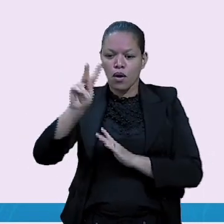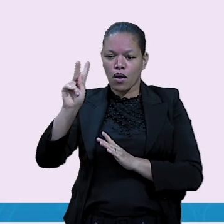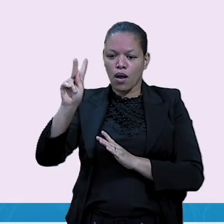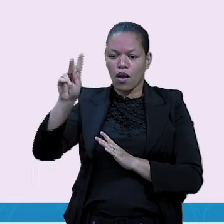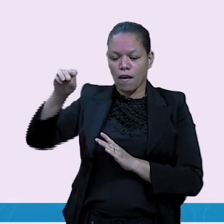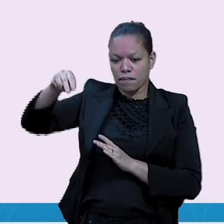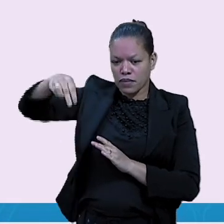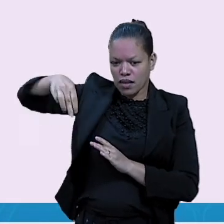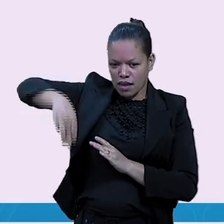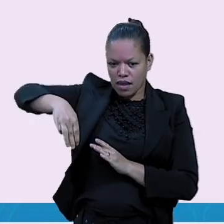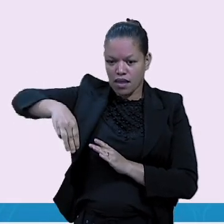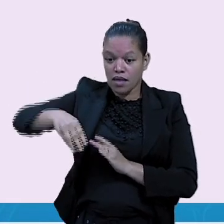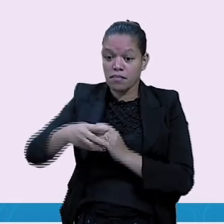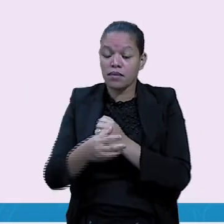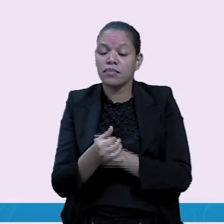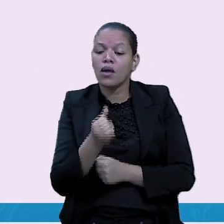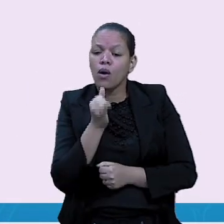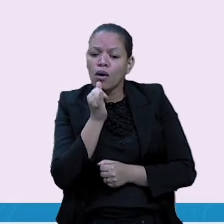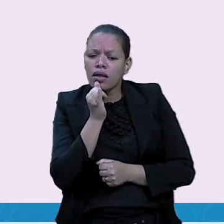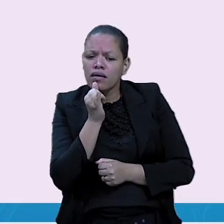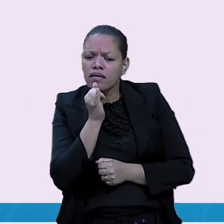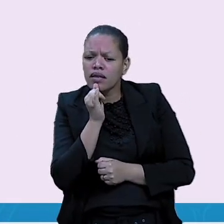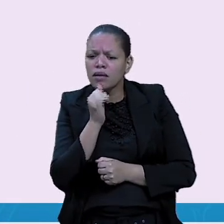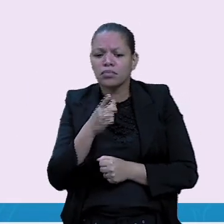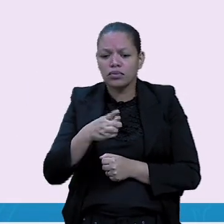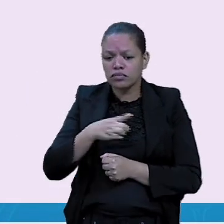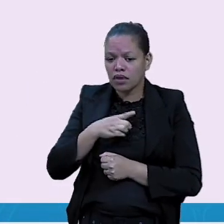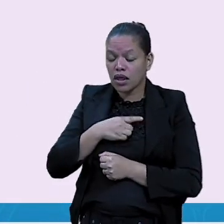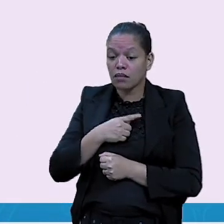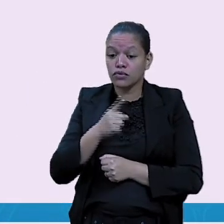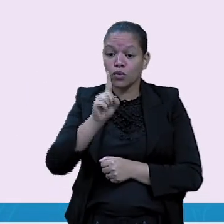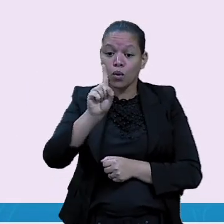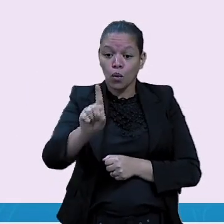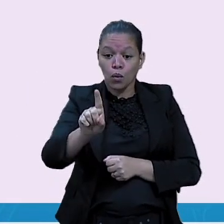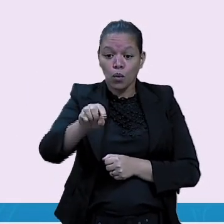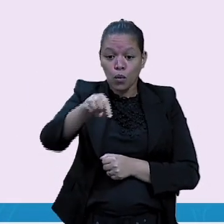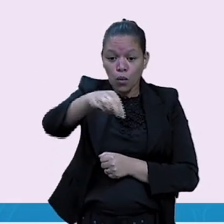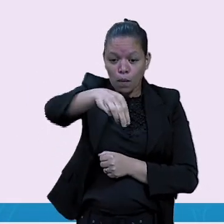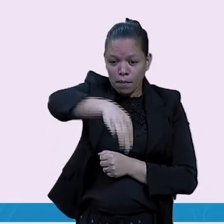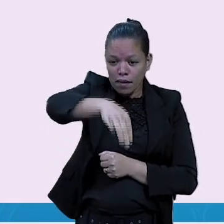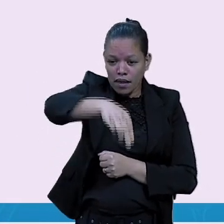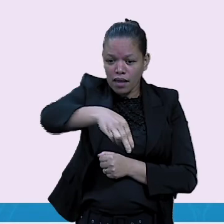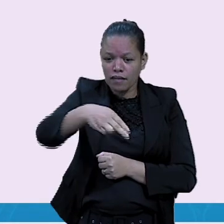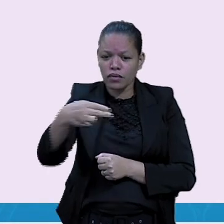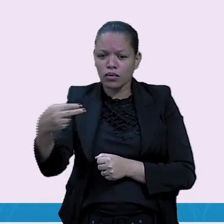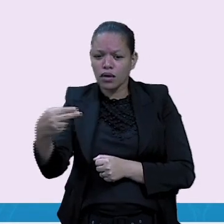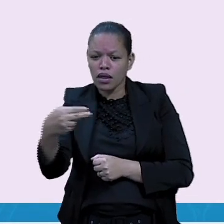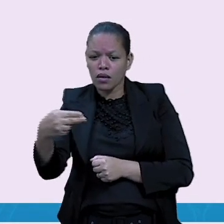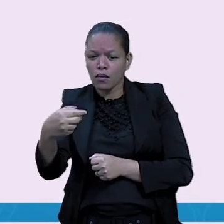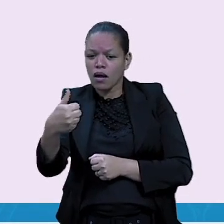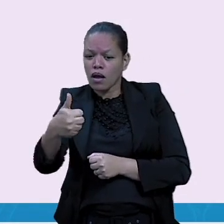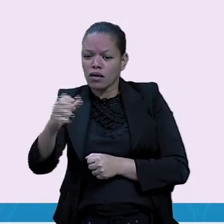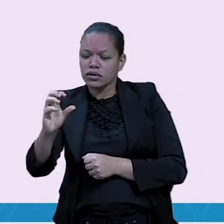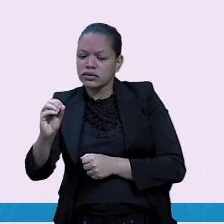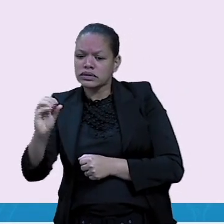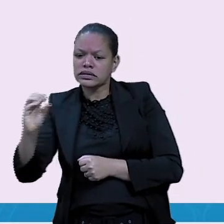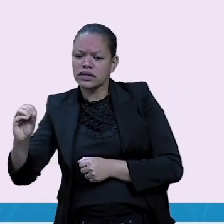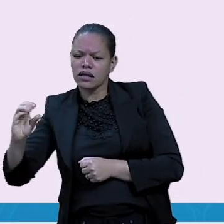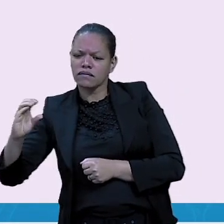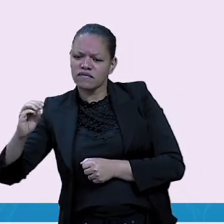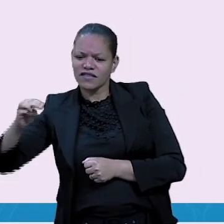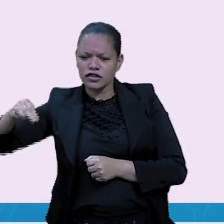como modelo, a professora trouxe para vocês. Olha, 1 metro é 100 centímetros. E 1 quilômetro